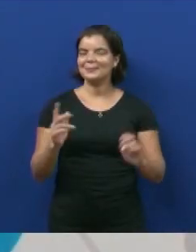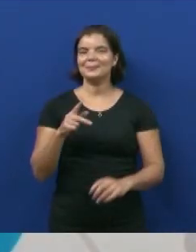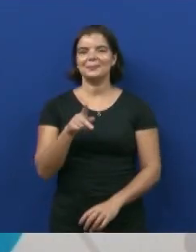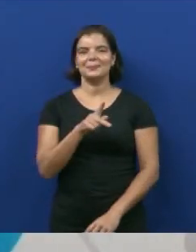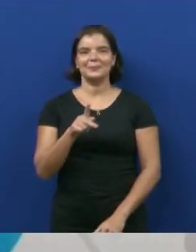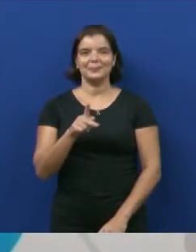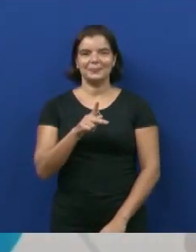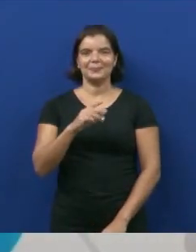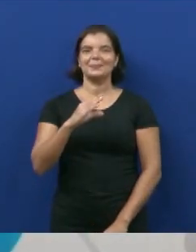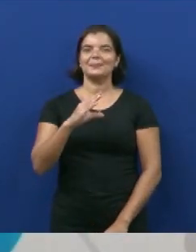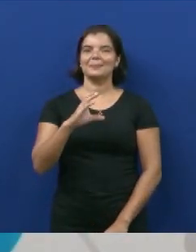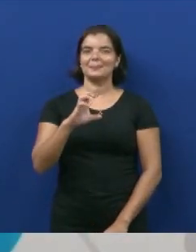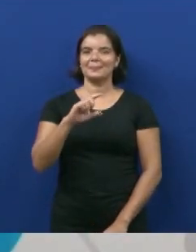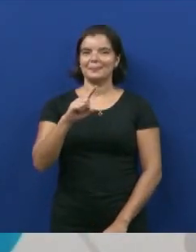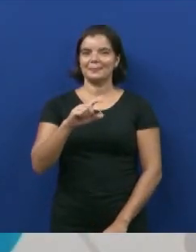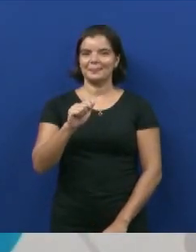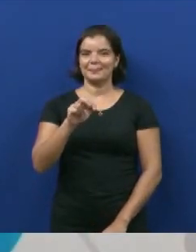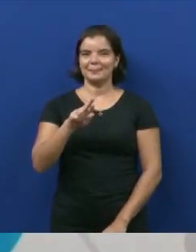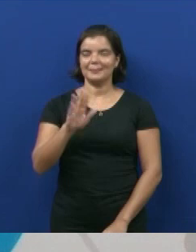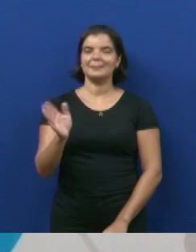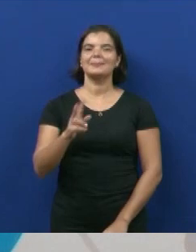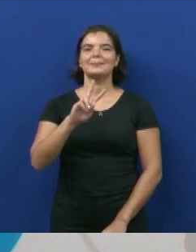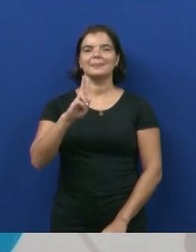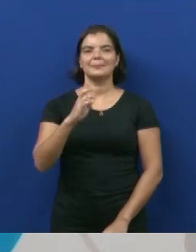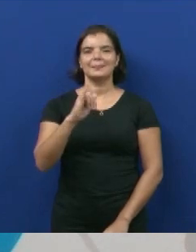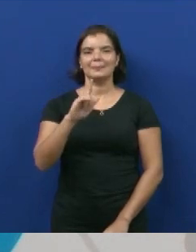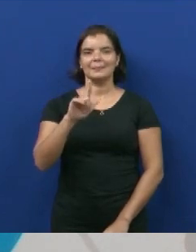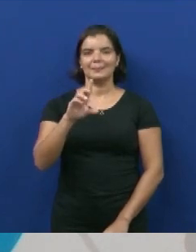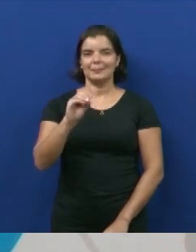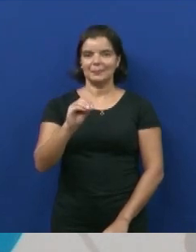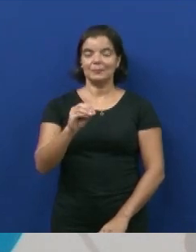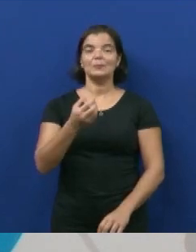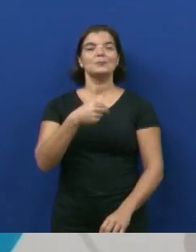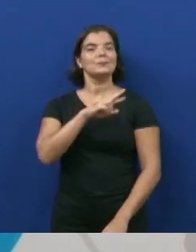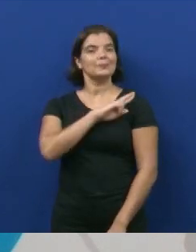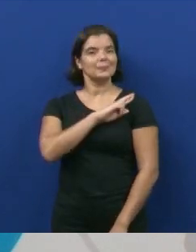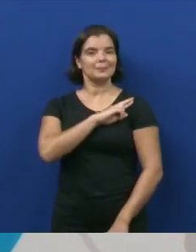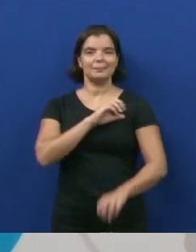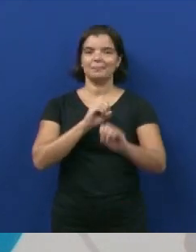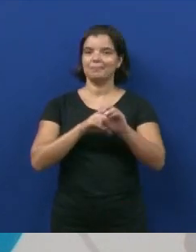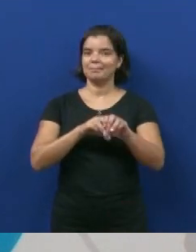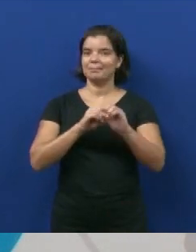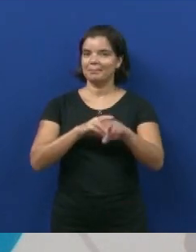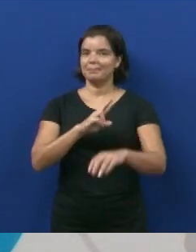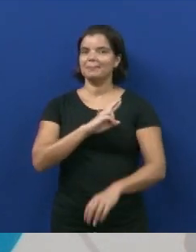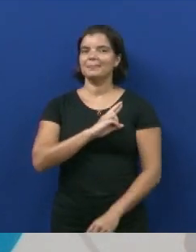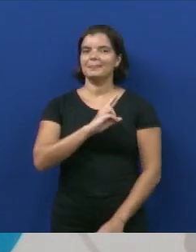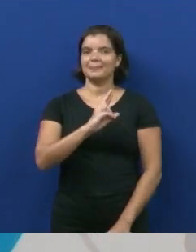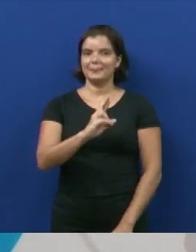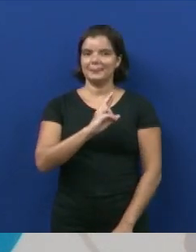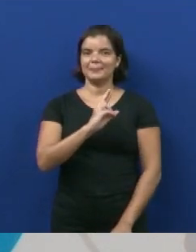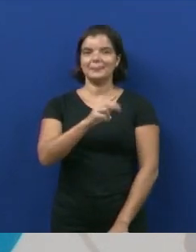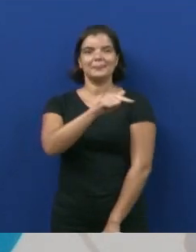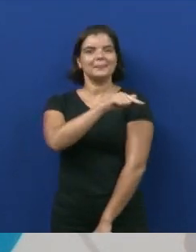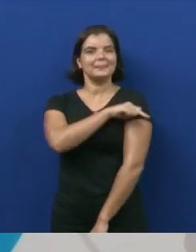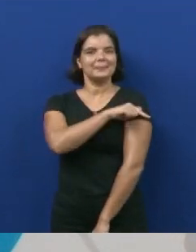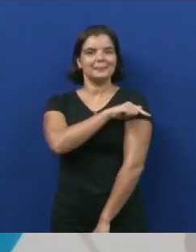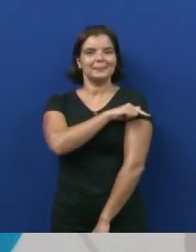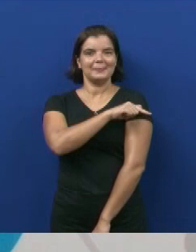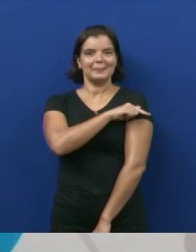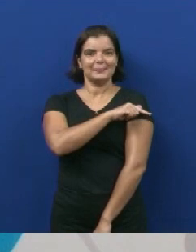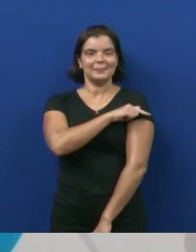eu sou o professor Cesaildo, estou responsável por trazer o conhecimento a vocês do ensino religioso do 7º